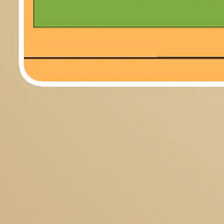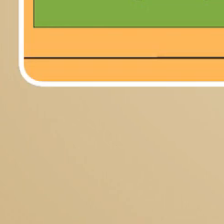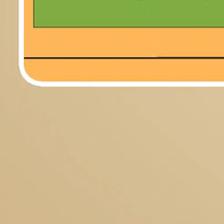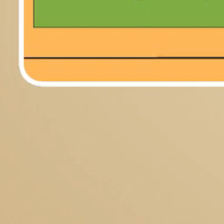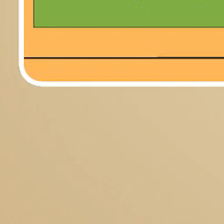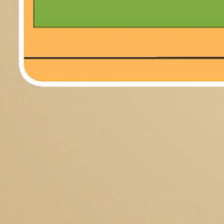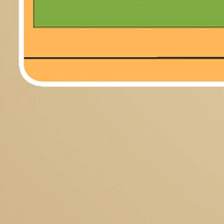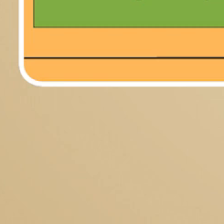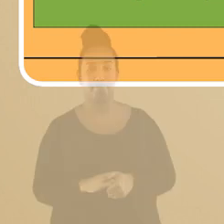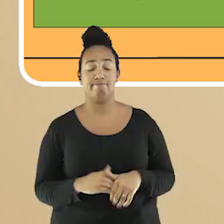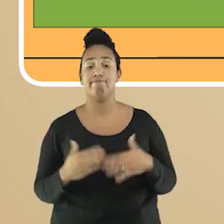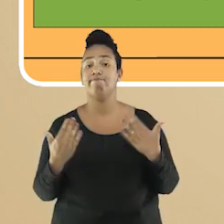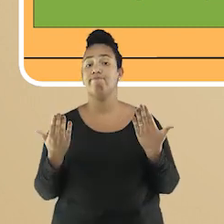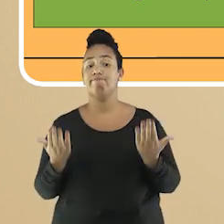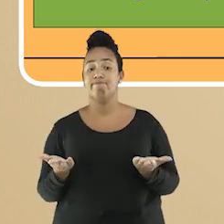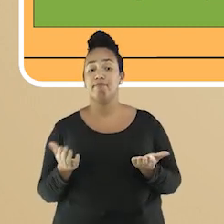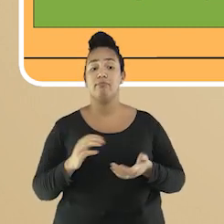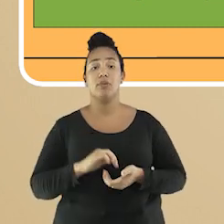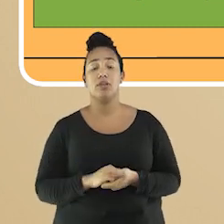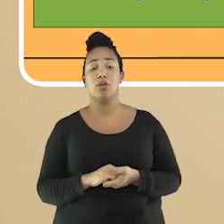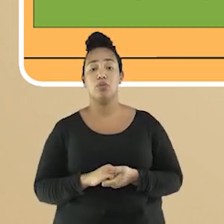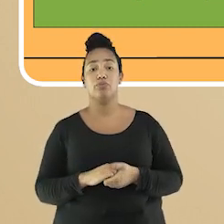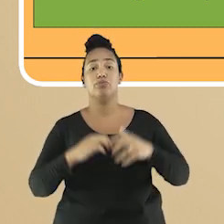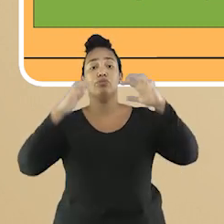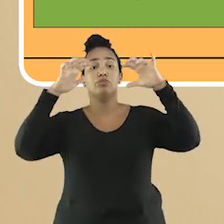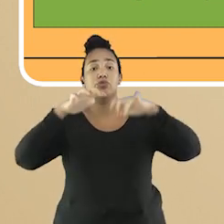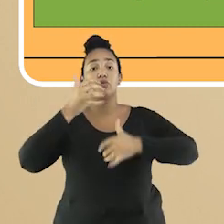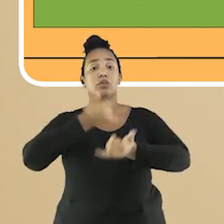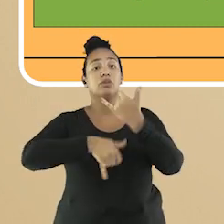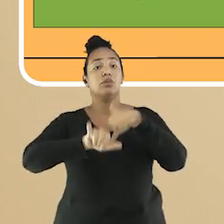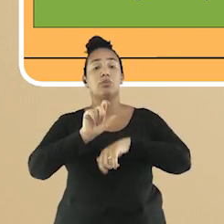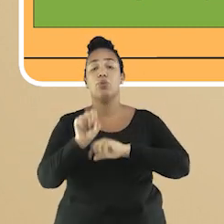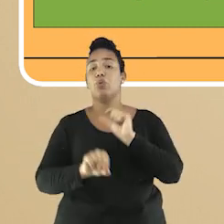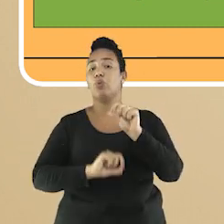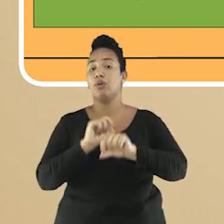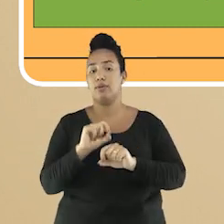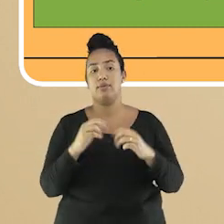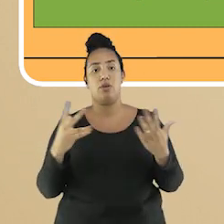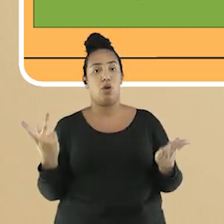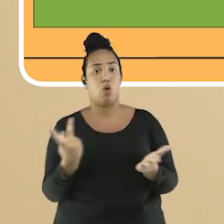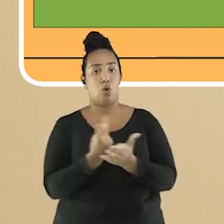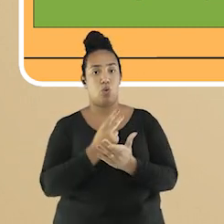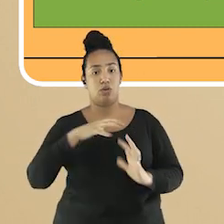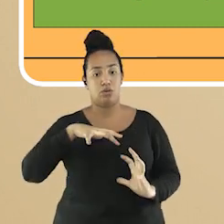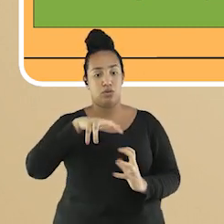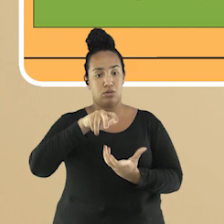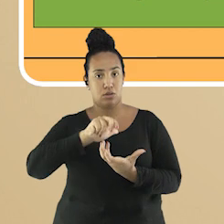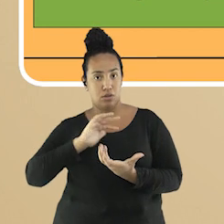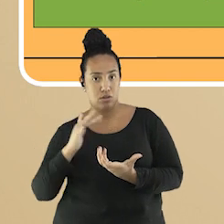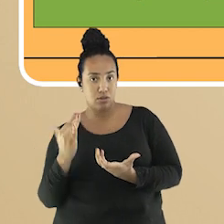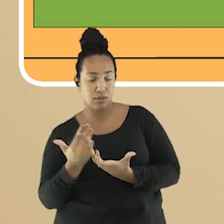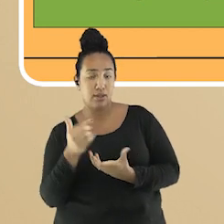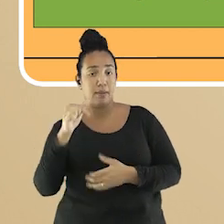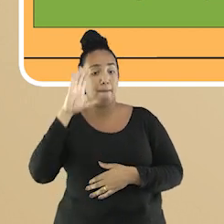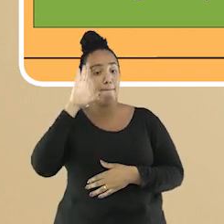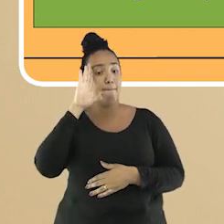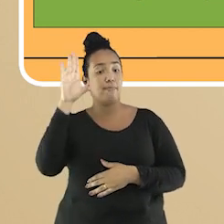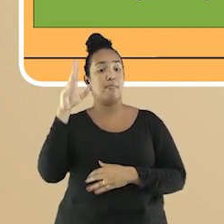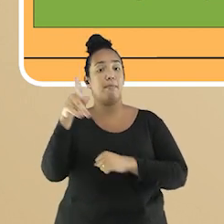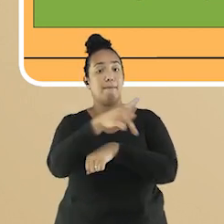E o que é a chuva ácida, estudantes? A chuva ácida é um fenômeno que ocorre na atmosfera, principalmente em países